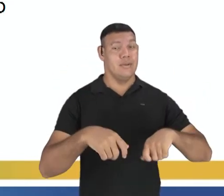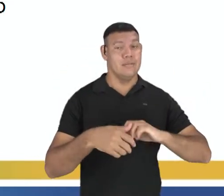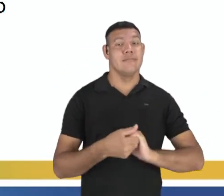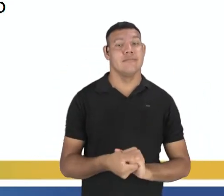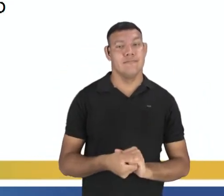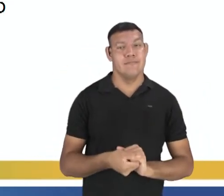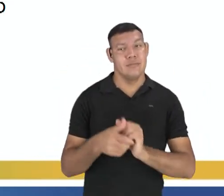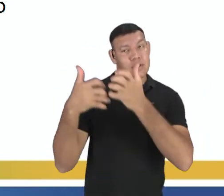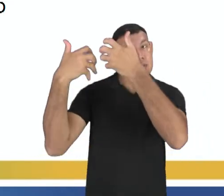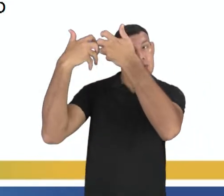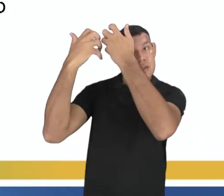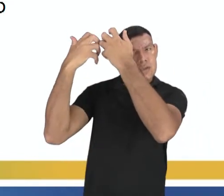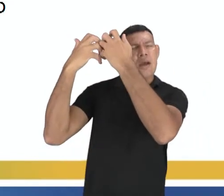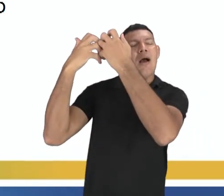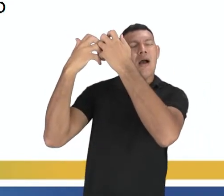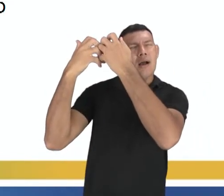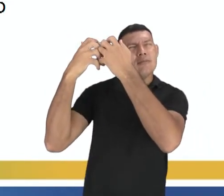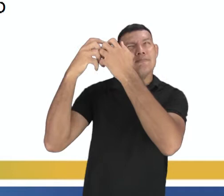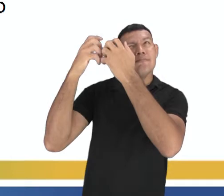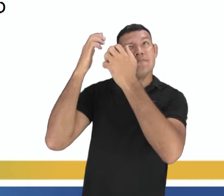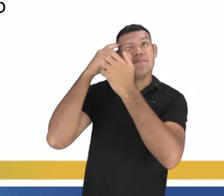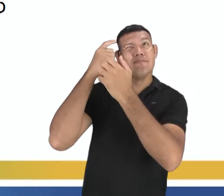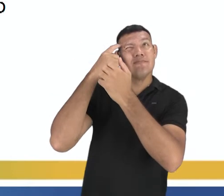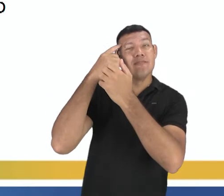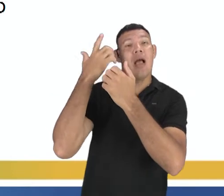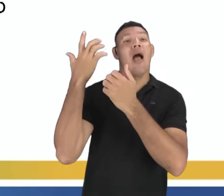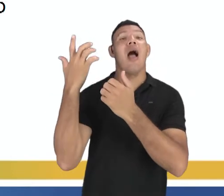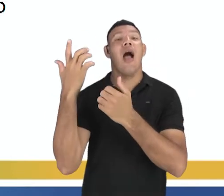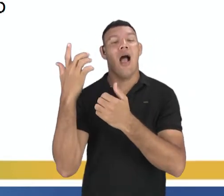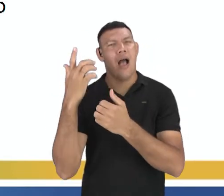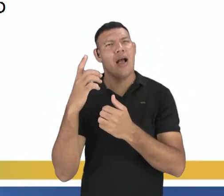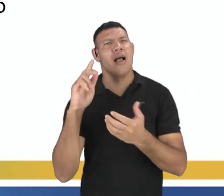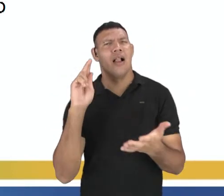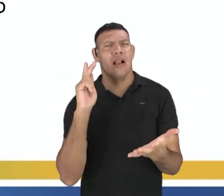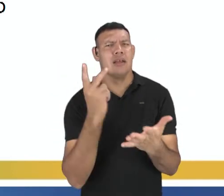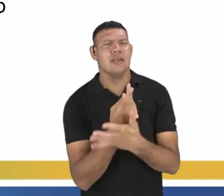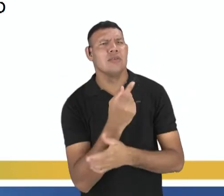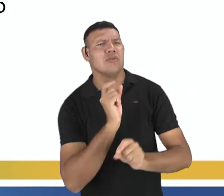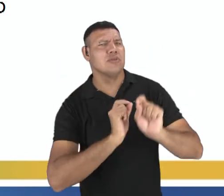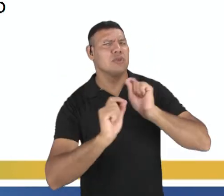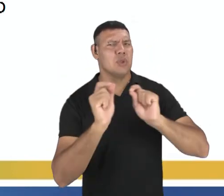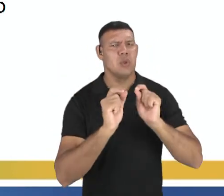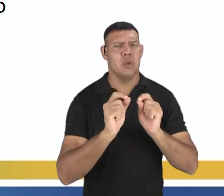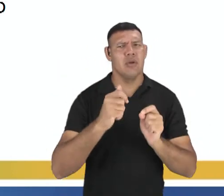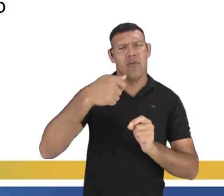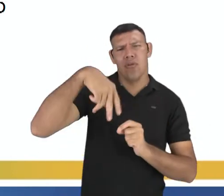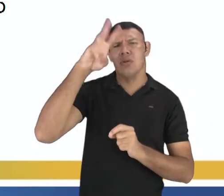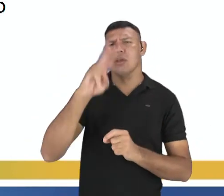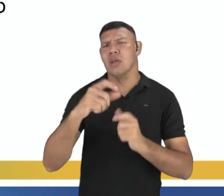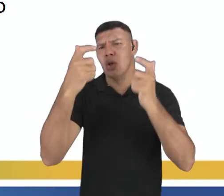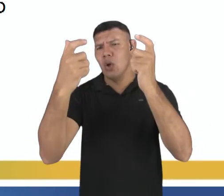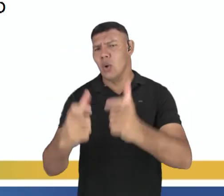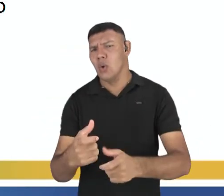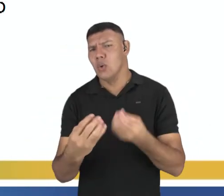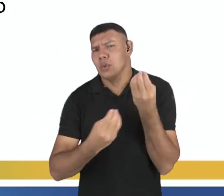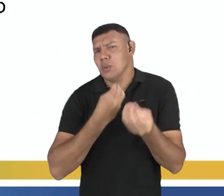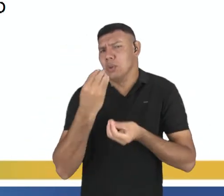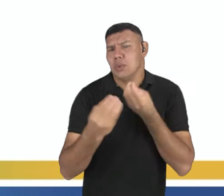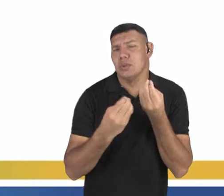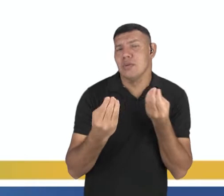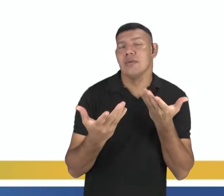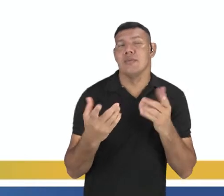seu cérebro consegue inferir essas informações. O que aconteceu com quem, quando, onde, como, por quê?